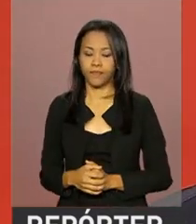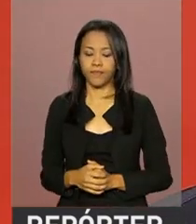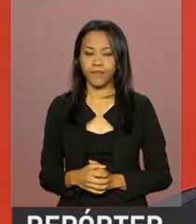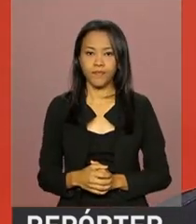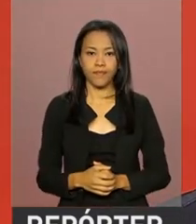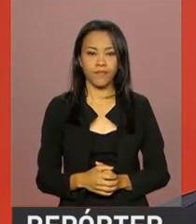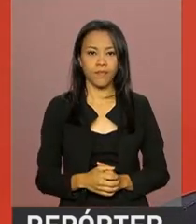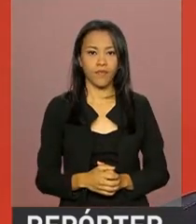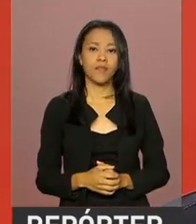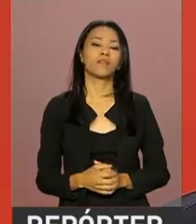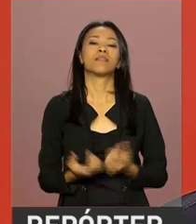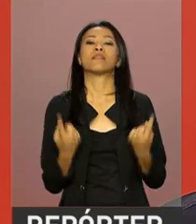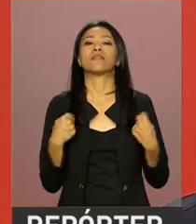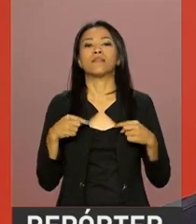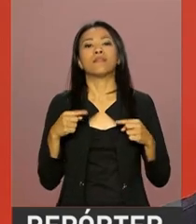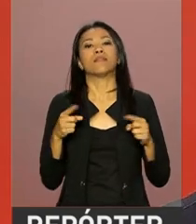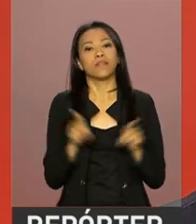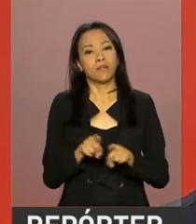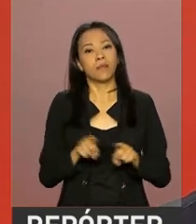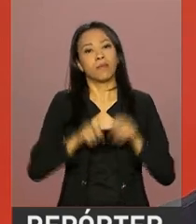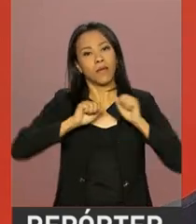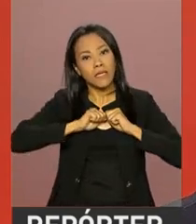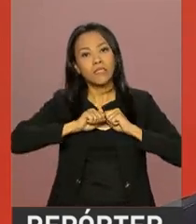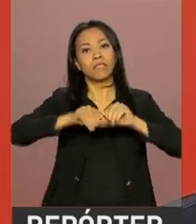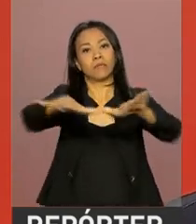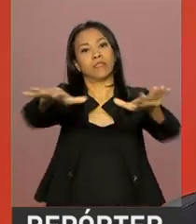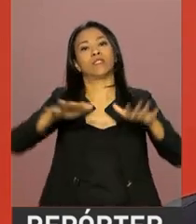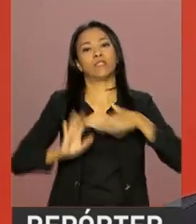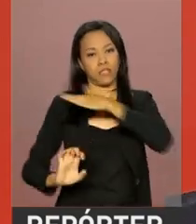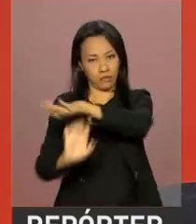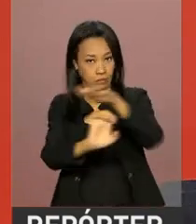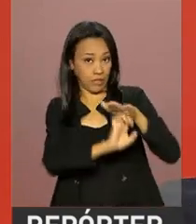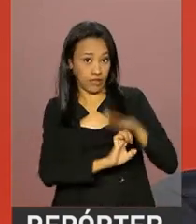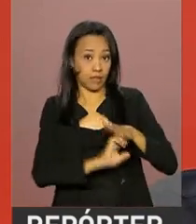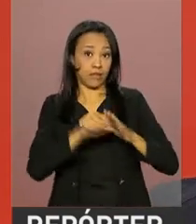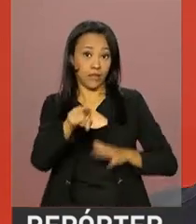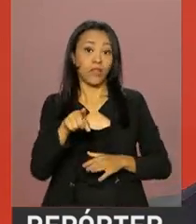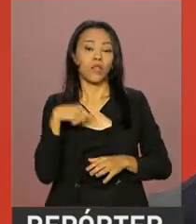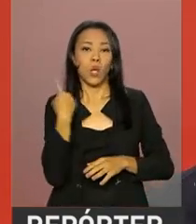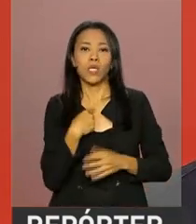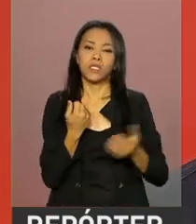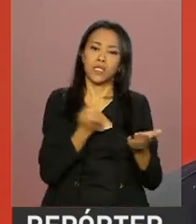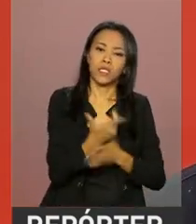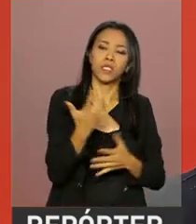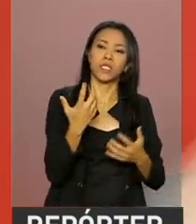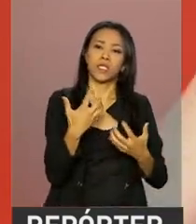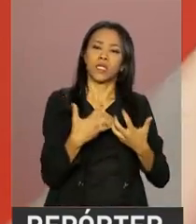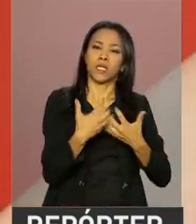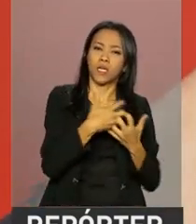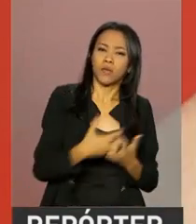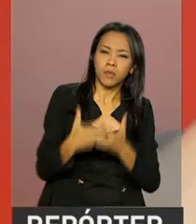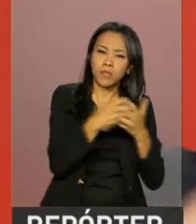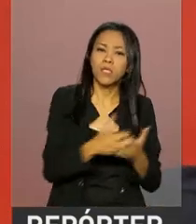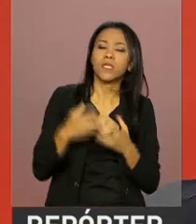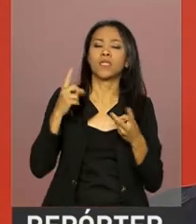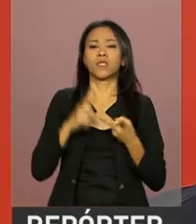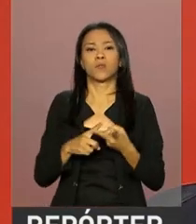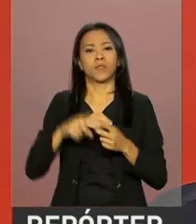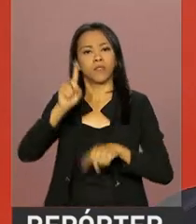quanto foi para fazer a expansão da fábrica do negócio onde a gente adquiriu camião adquiriu equipamentos